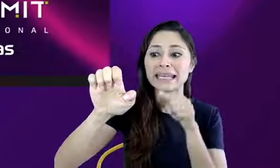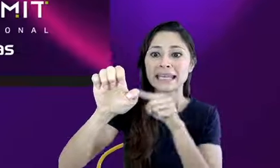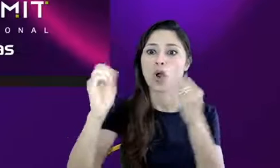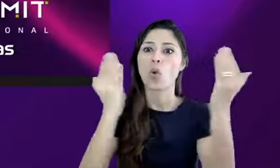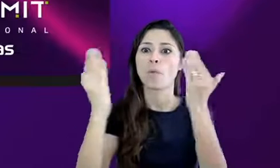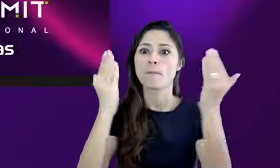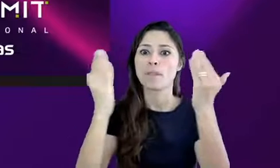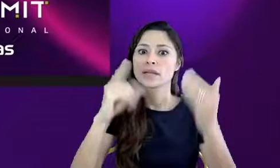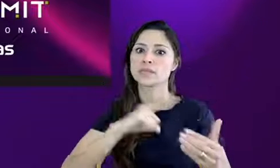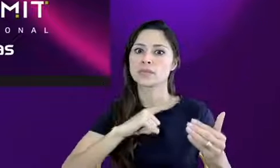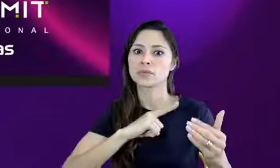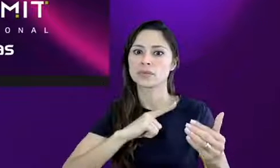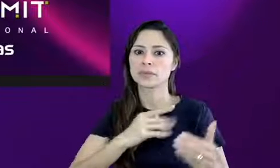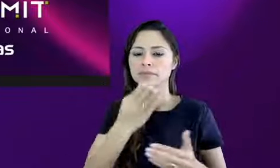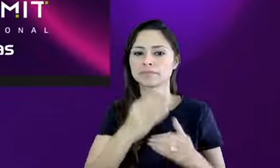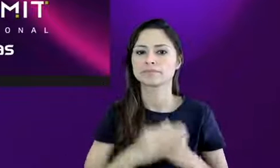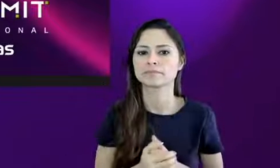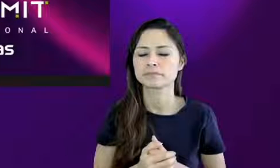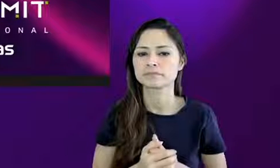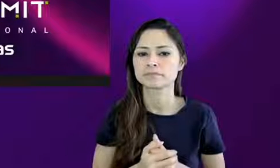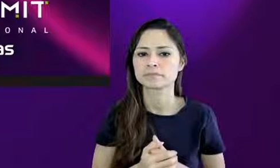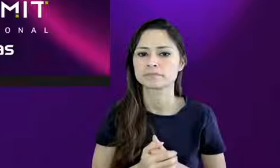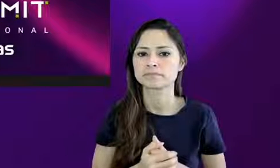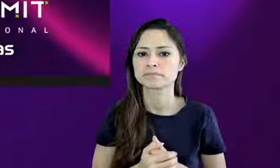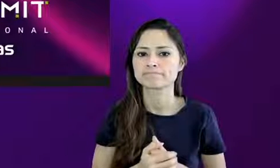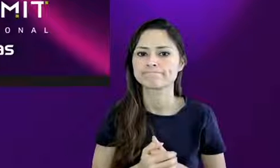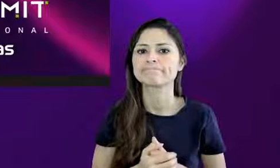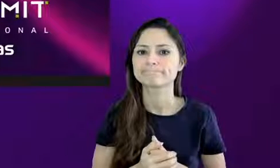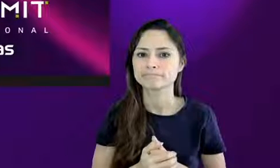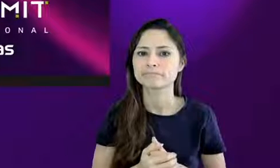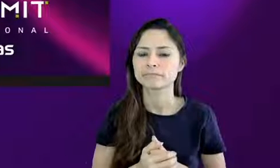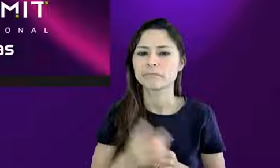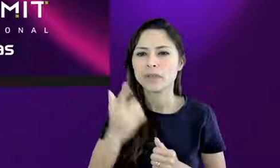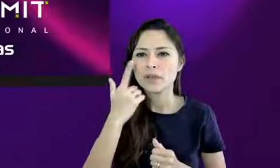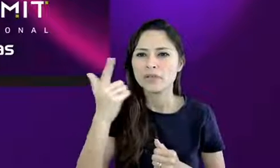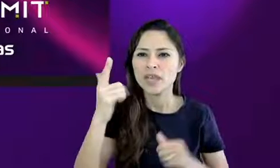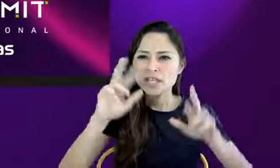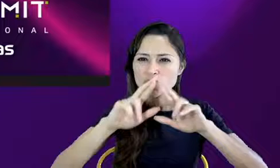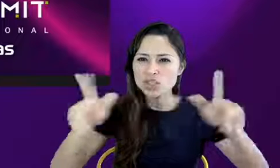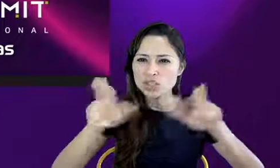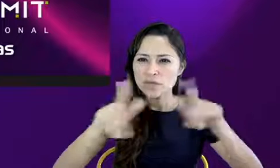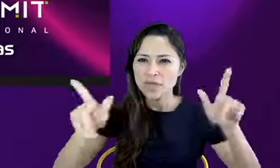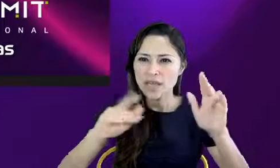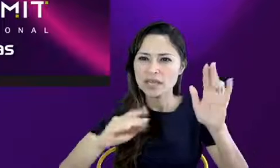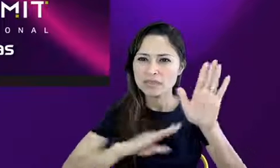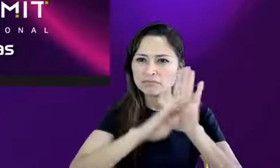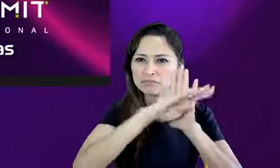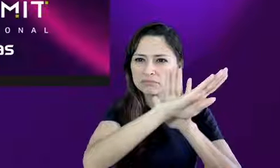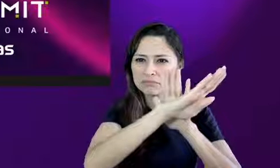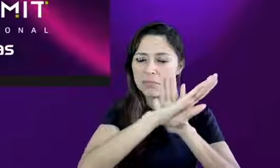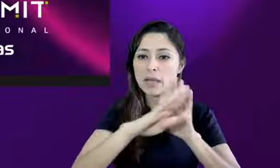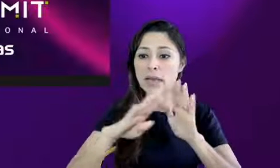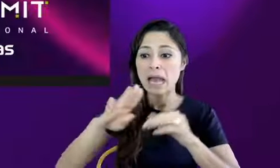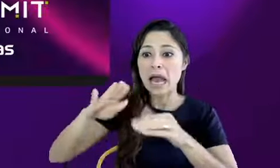de forma leve a moderada no neoílio terminal. A gente vê aqui que a diferença estatística foi apenas para os pacientes que têm